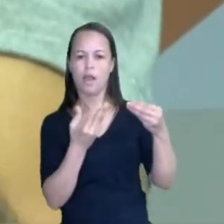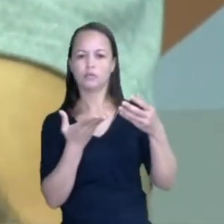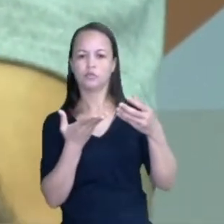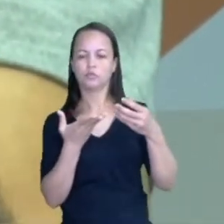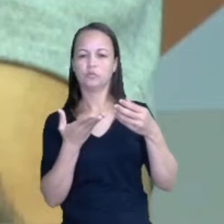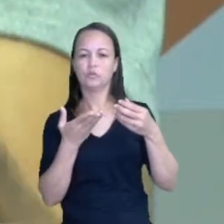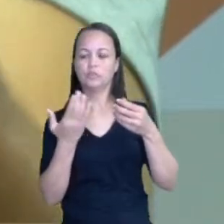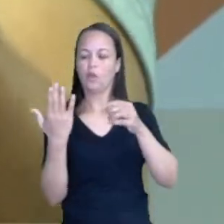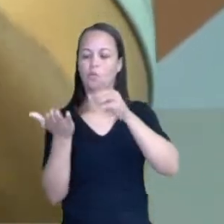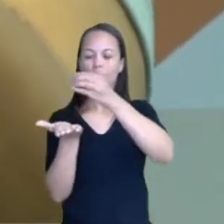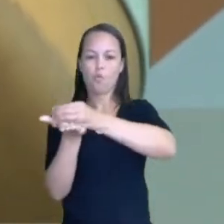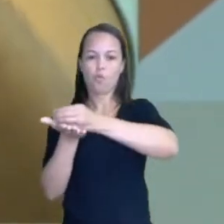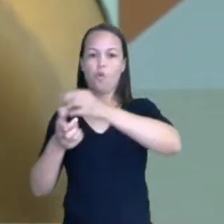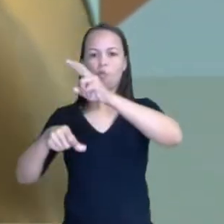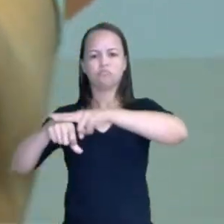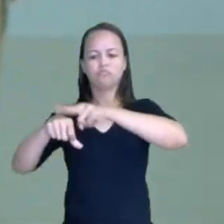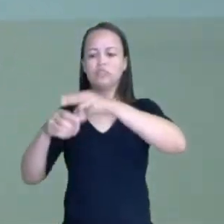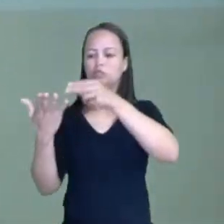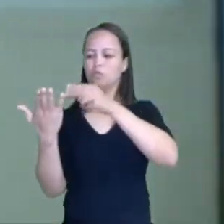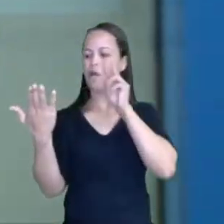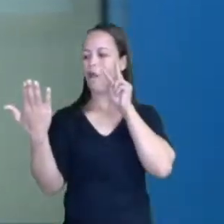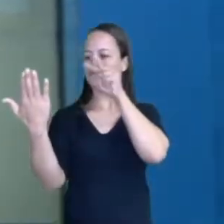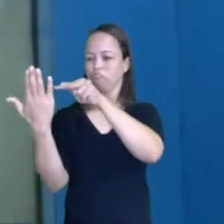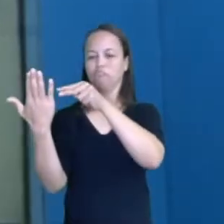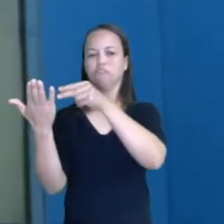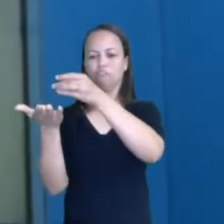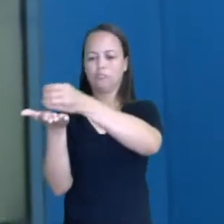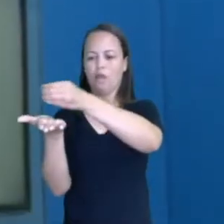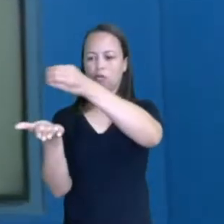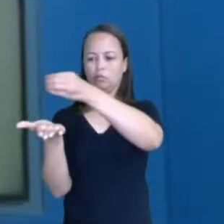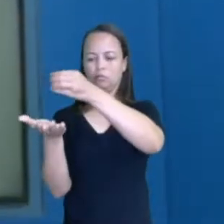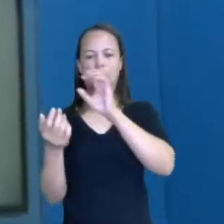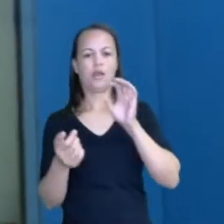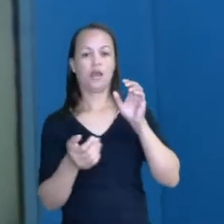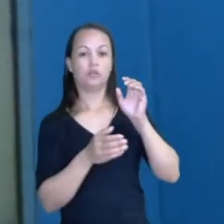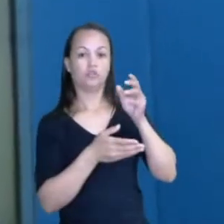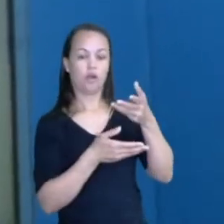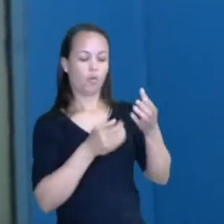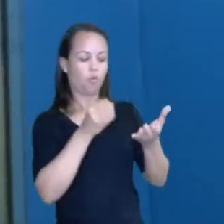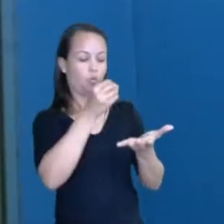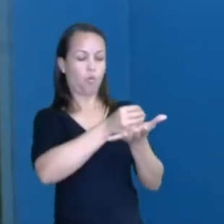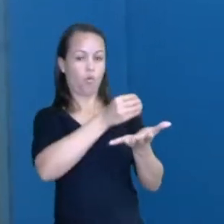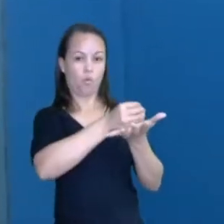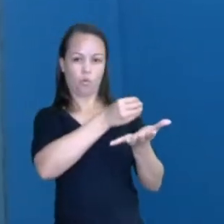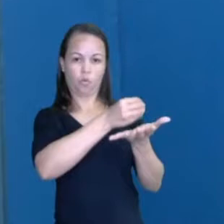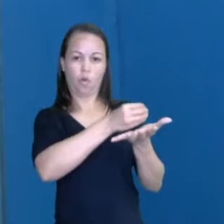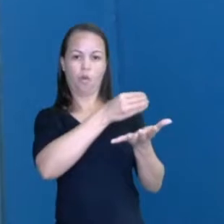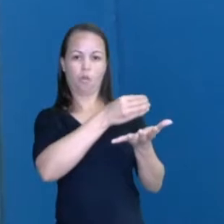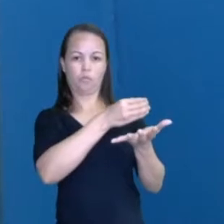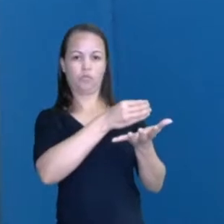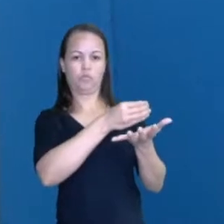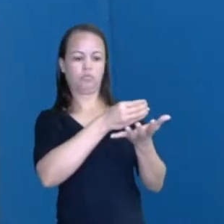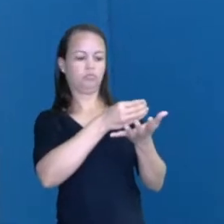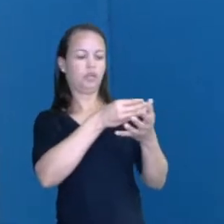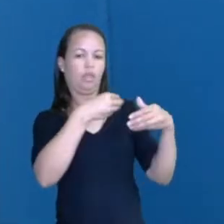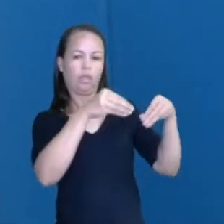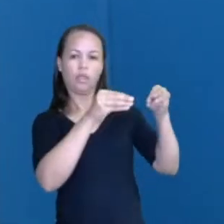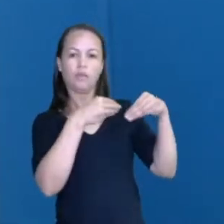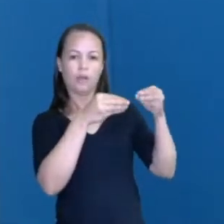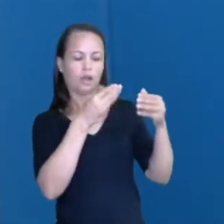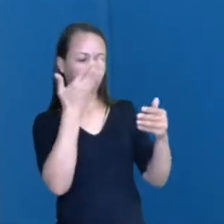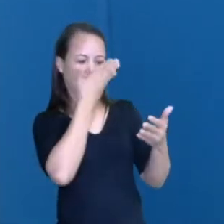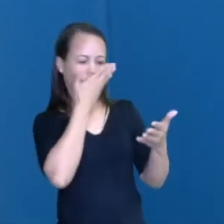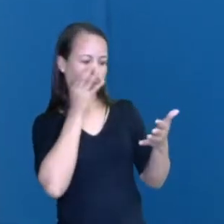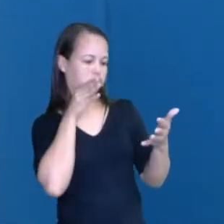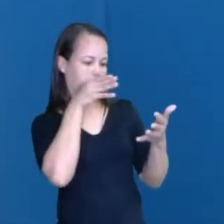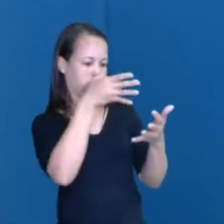ele é transparente. Eu consigo ver além do copo. Já o copo de plástico aqui, ele não é transparente. Tanto é que se eu colocasse